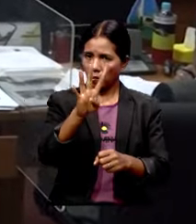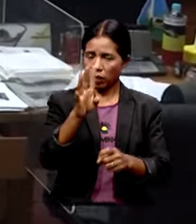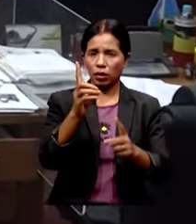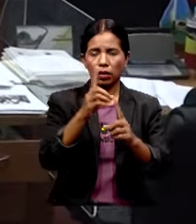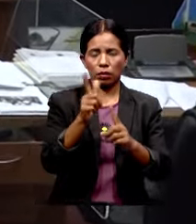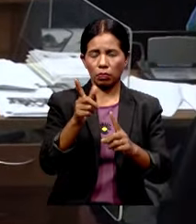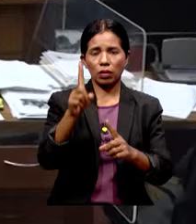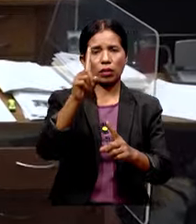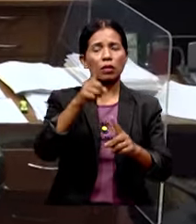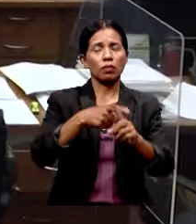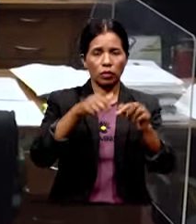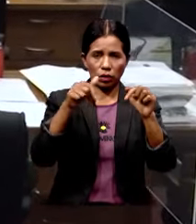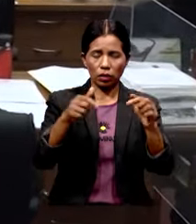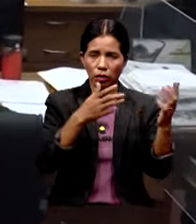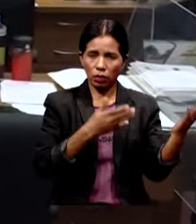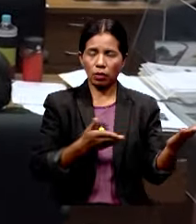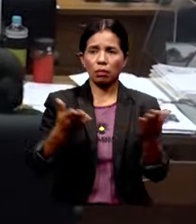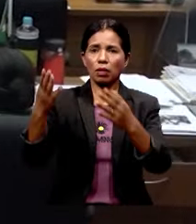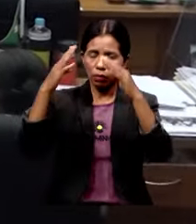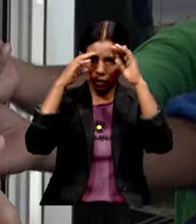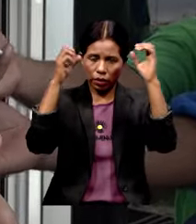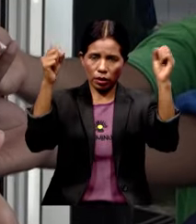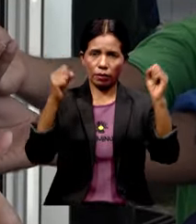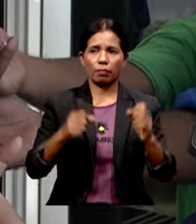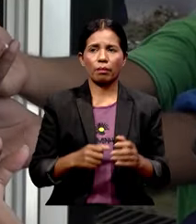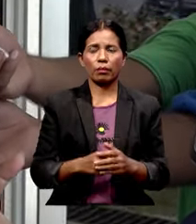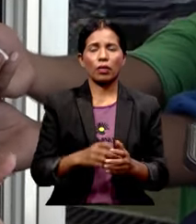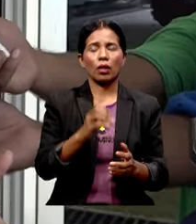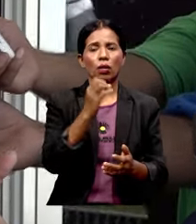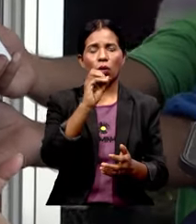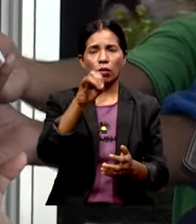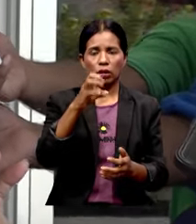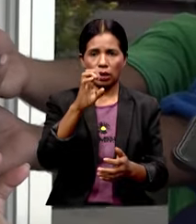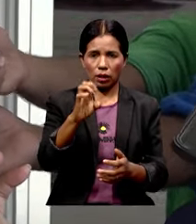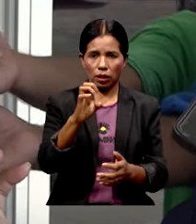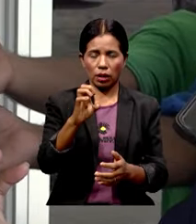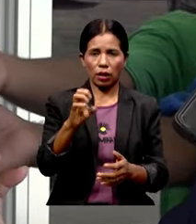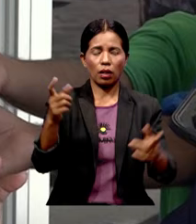ron resing ida fulane se lori ba presidente republika samento geral estado mai o kategoria